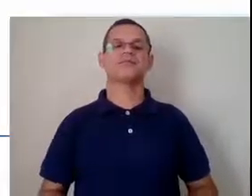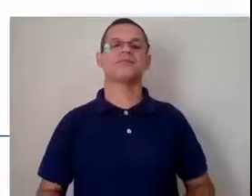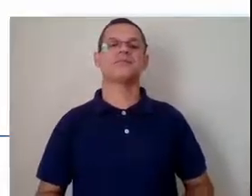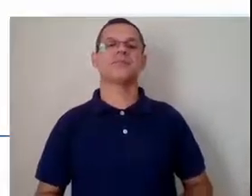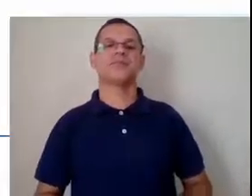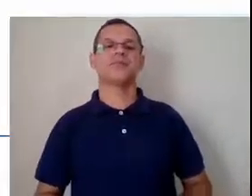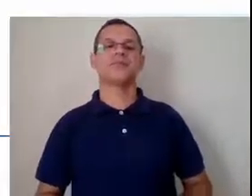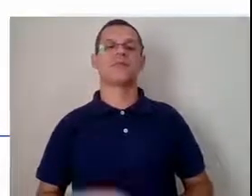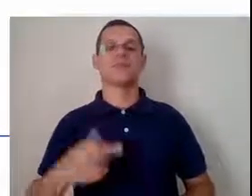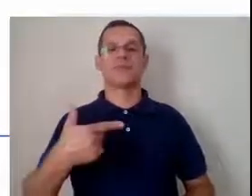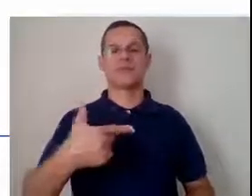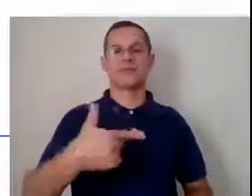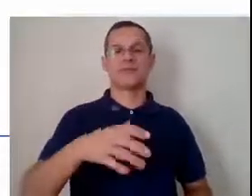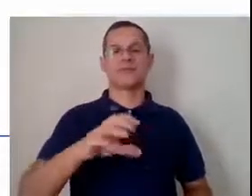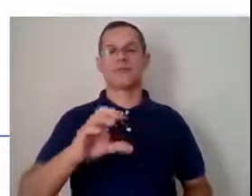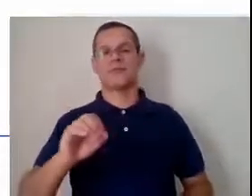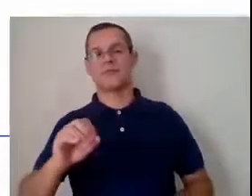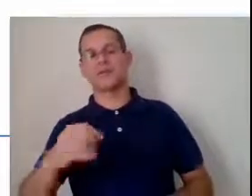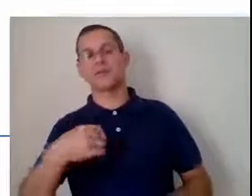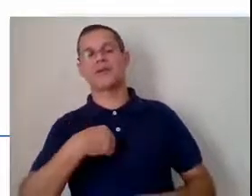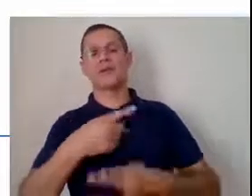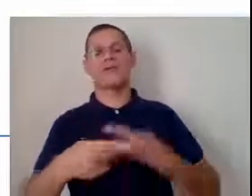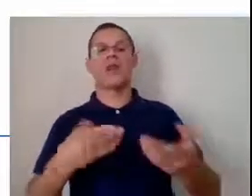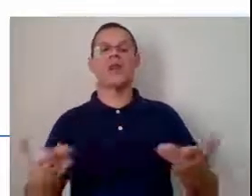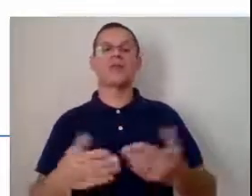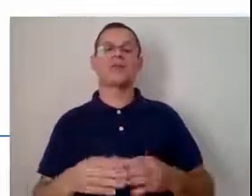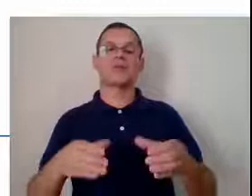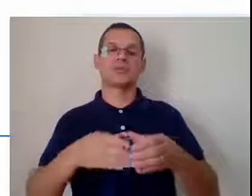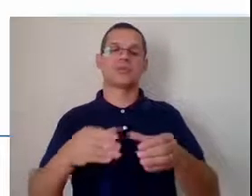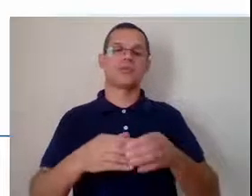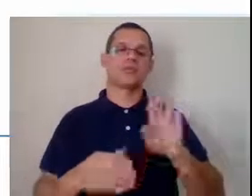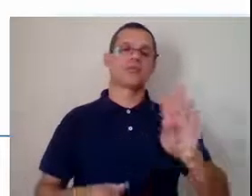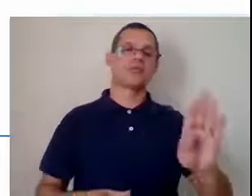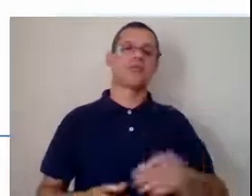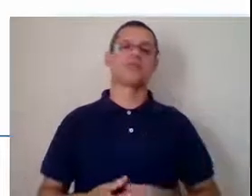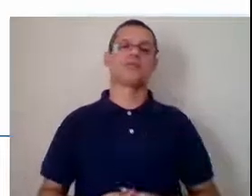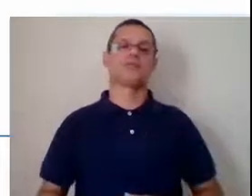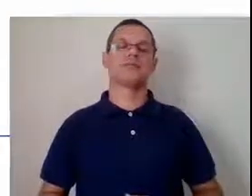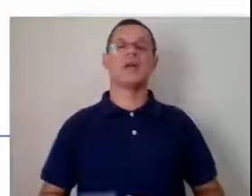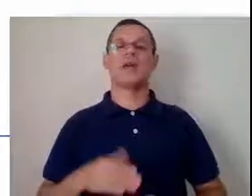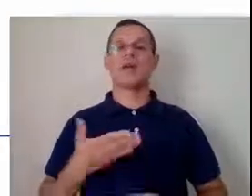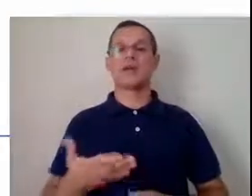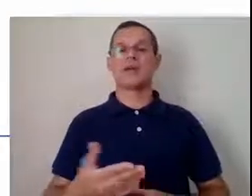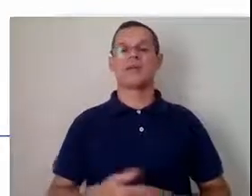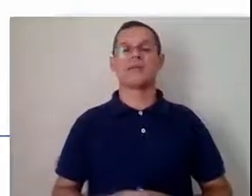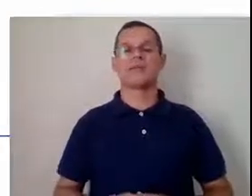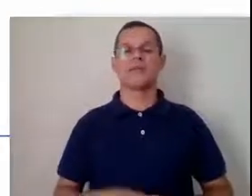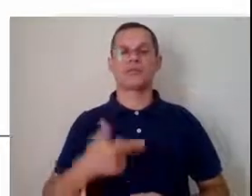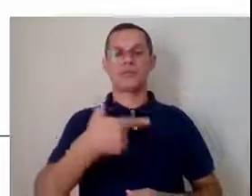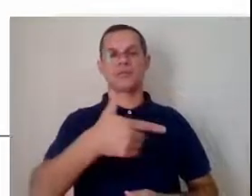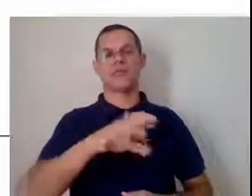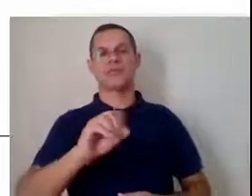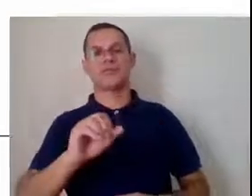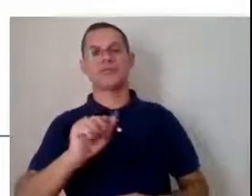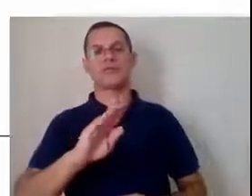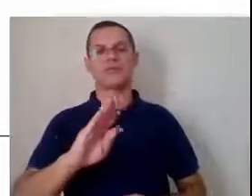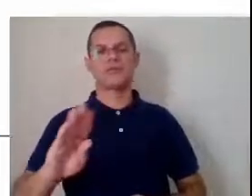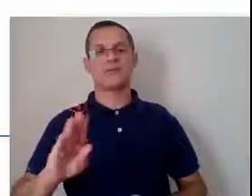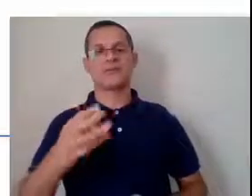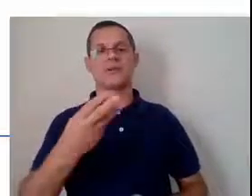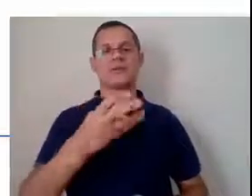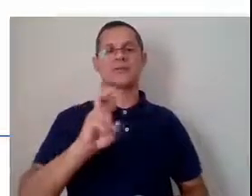Os 20 de... Eu estou falando agora do conjunto B. Então, os 20 de A e B e